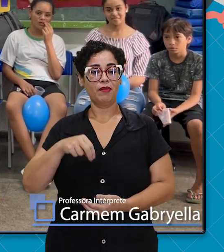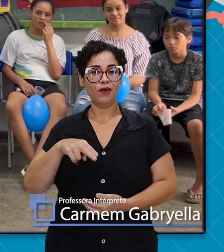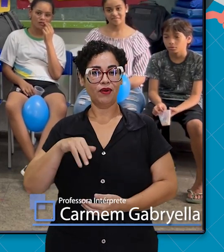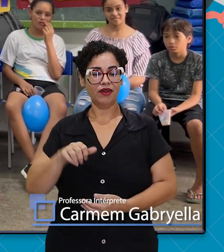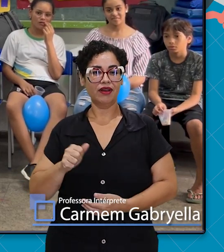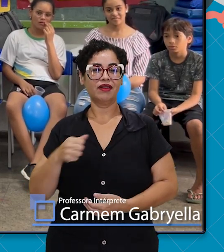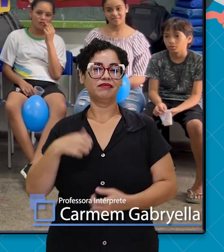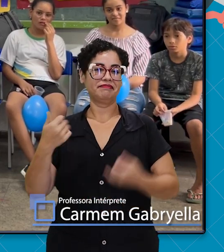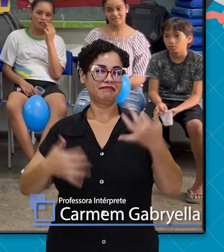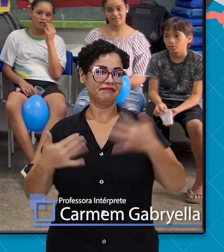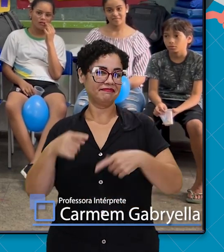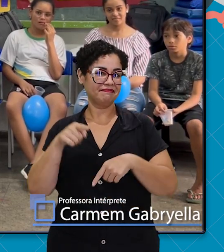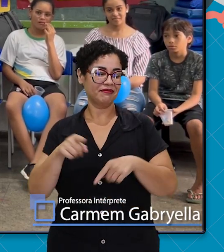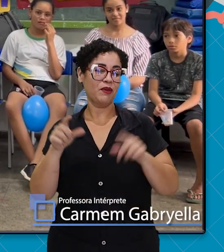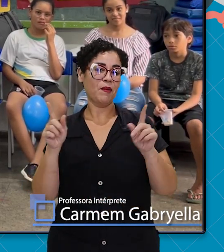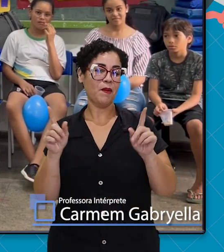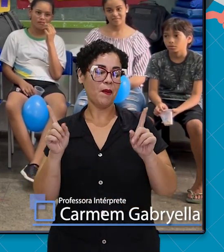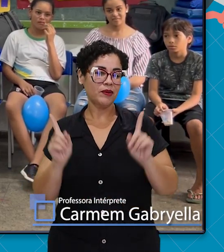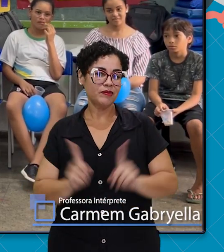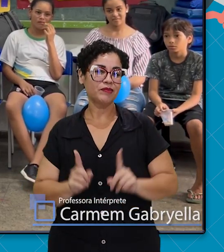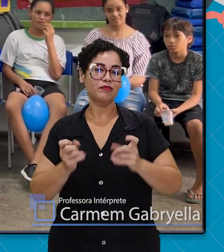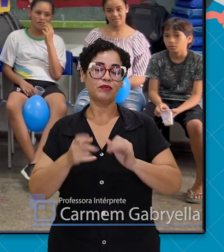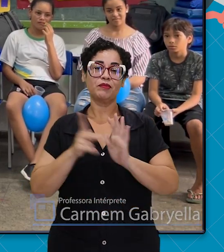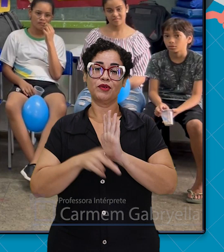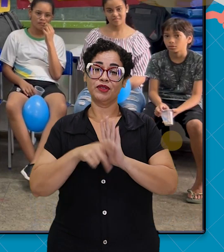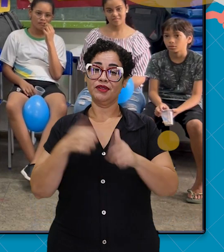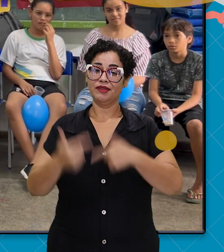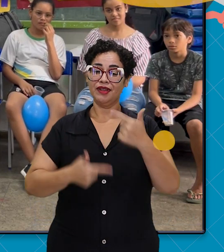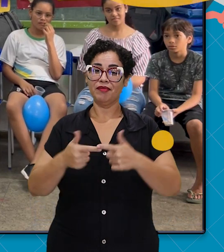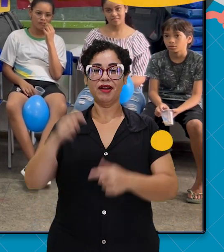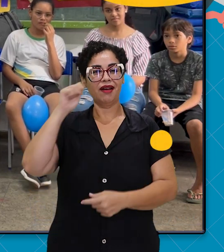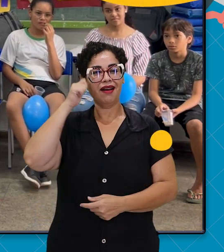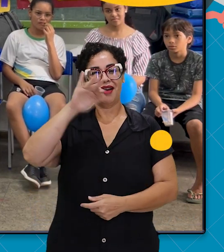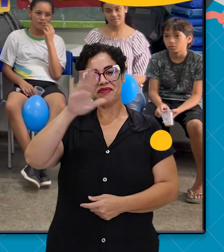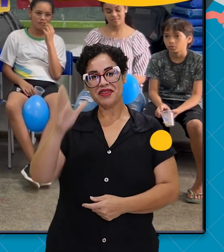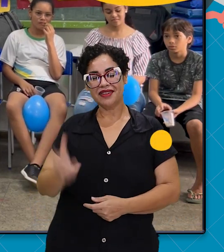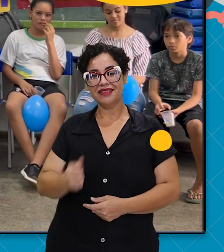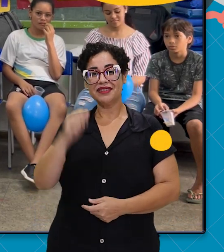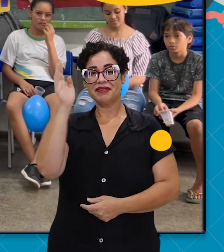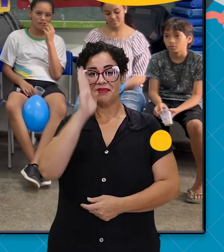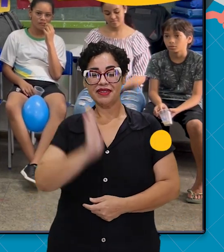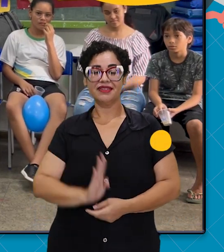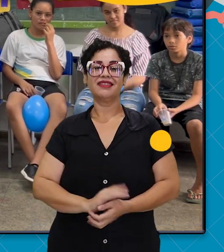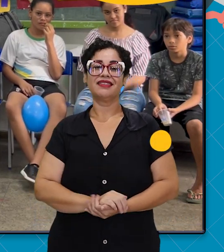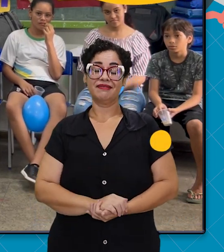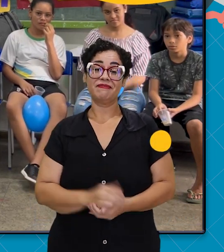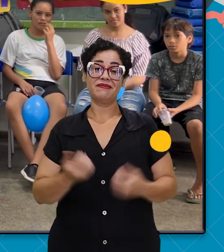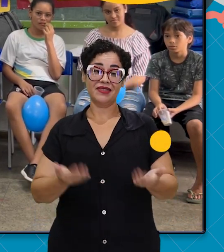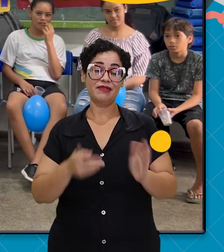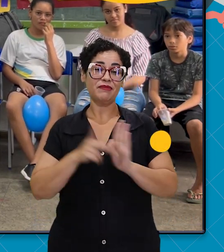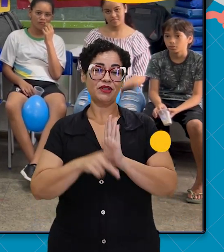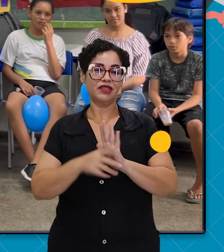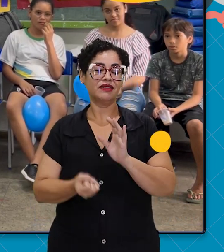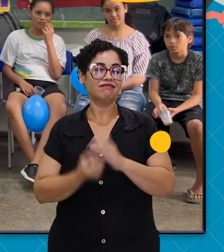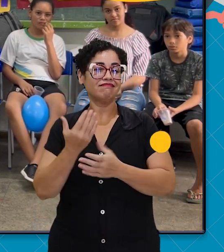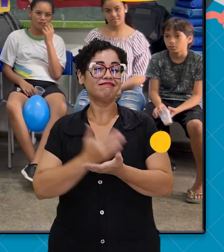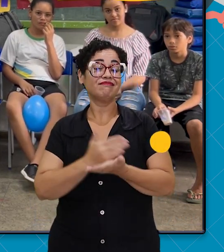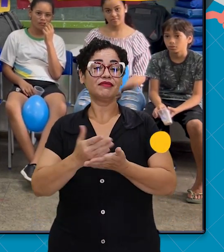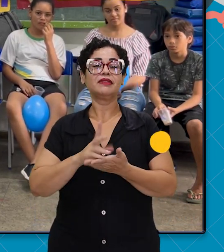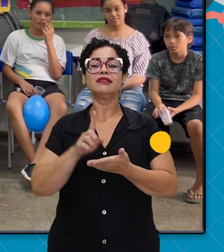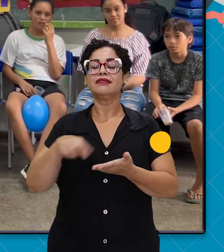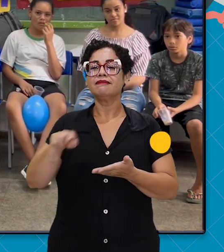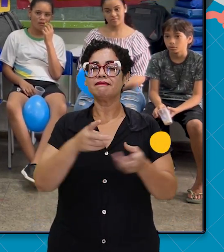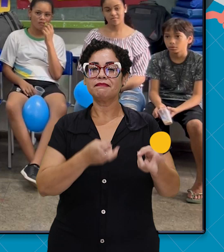Carneiro. Vou falar para vocês um pouquinho do meu projeto de trabalho, que se chama Africanidades Brasileira. Esse projeto surgiu a partir